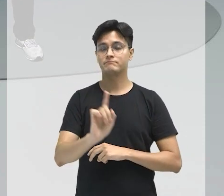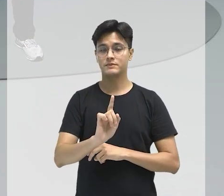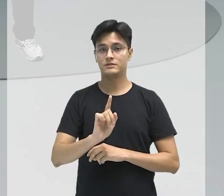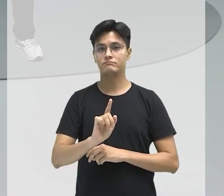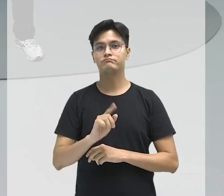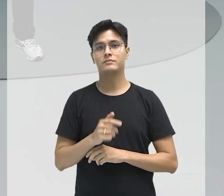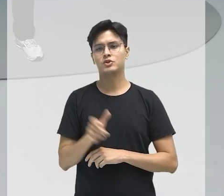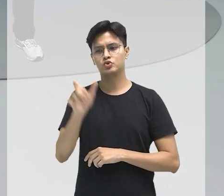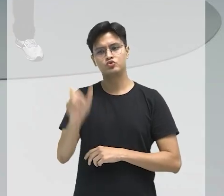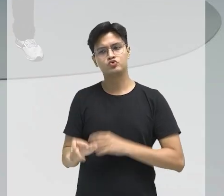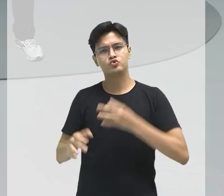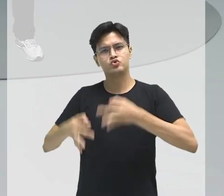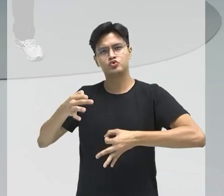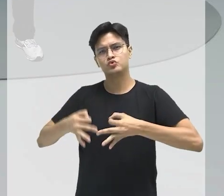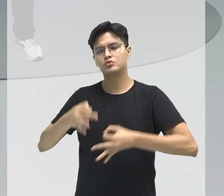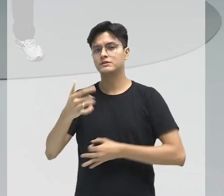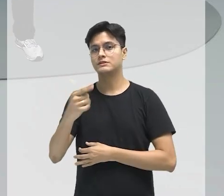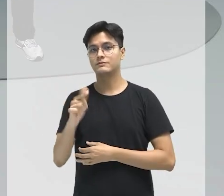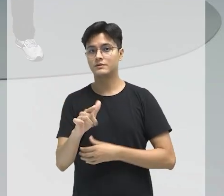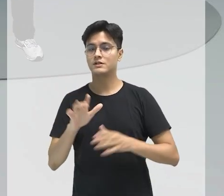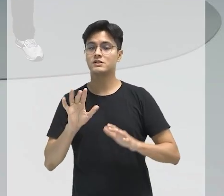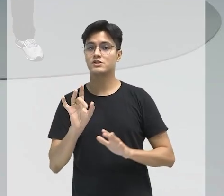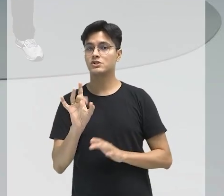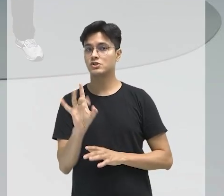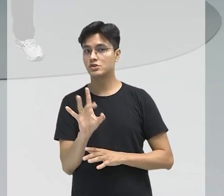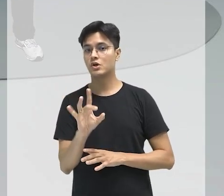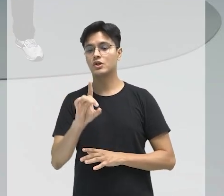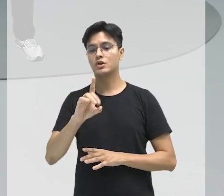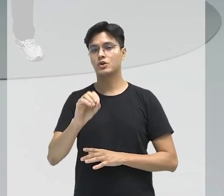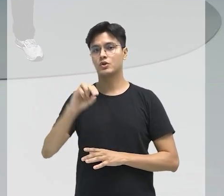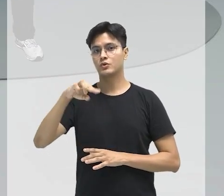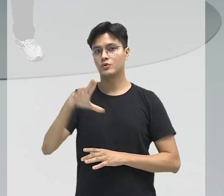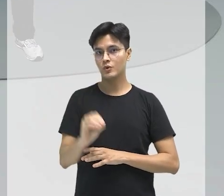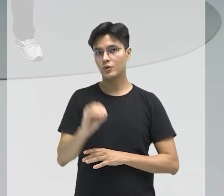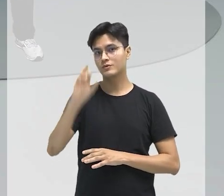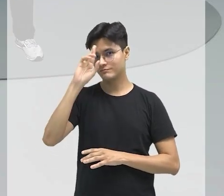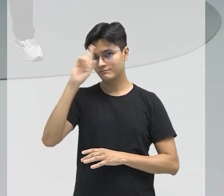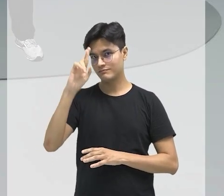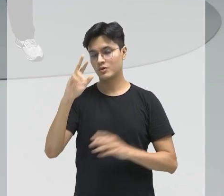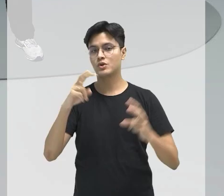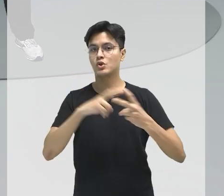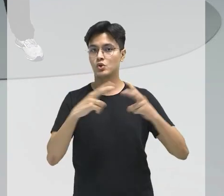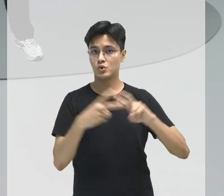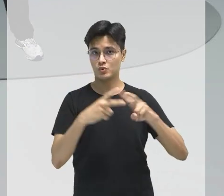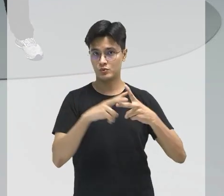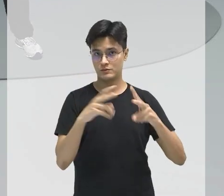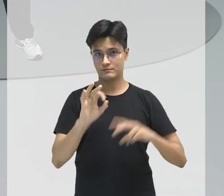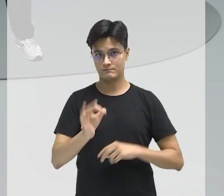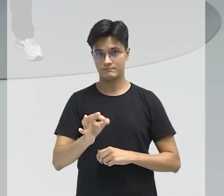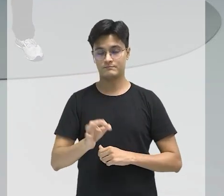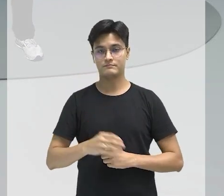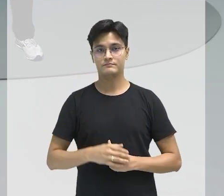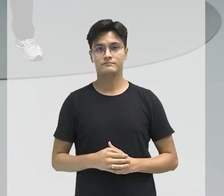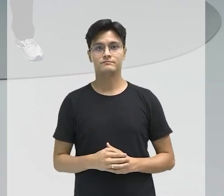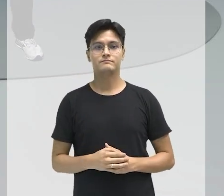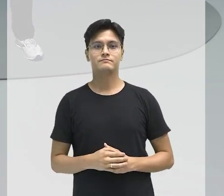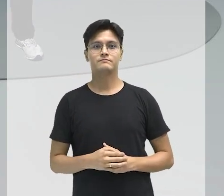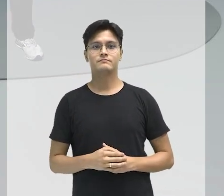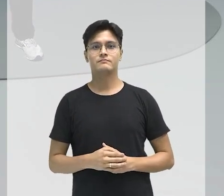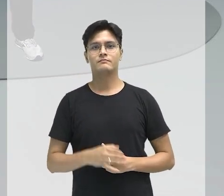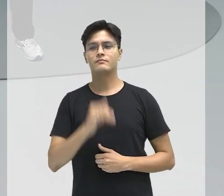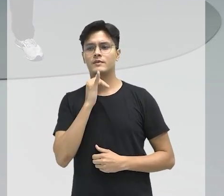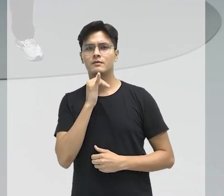juiz, e sim o dono da luta, tá? O dono da luta, ok, gente? Não tem lá um,